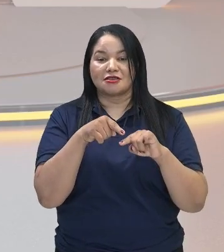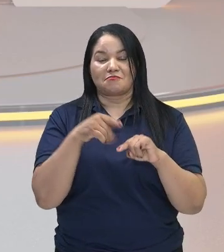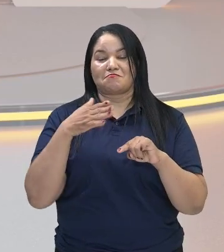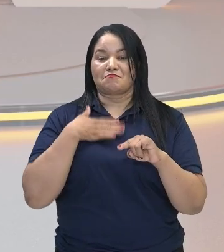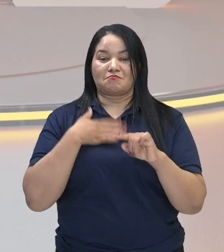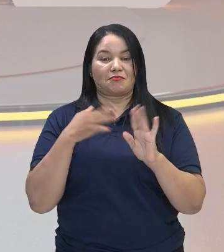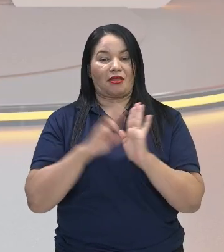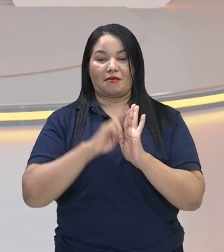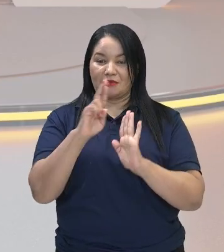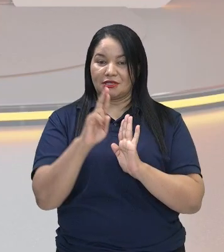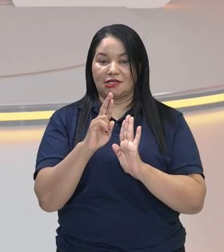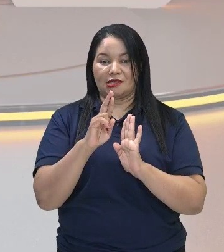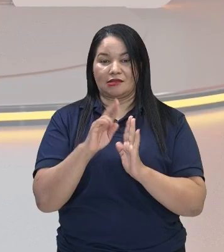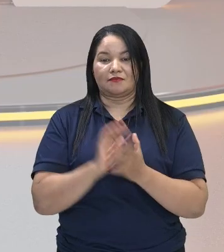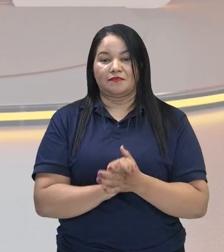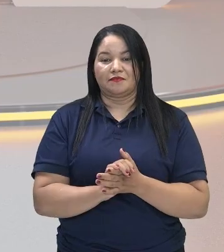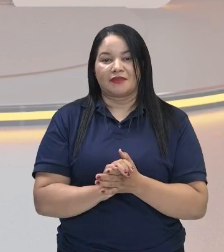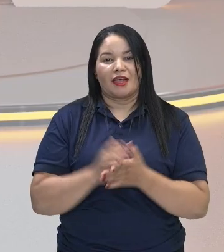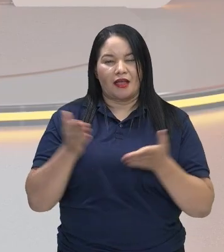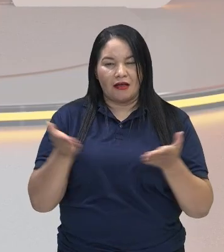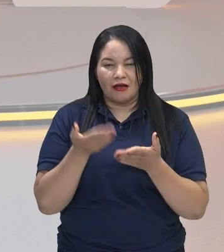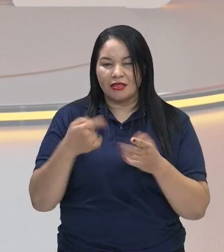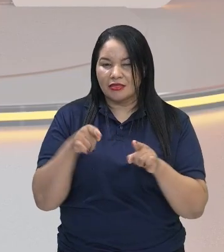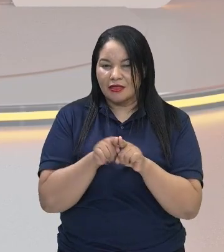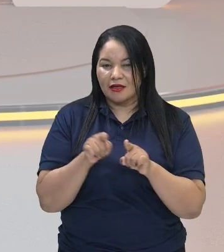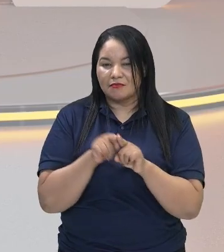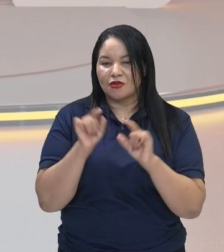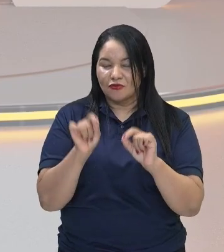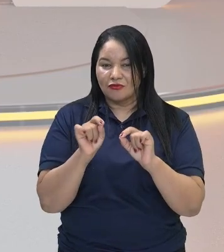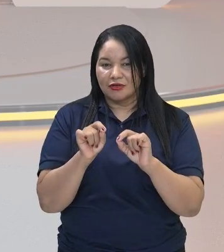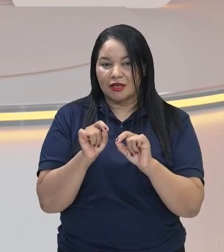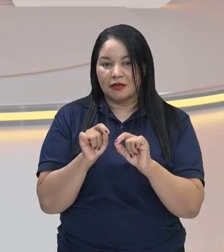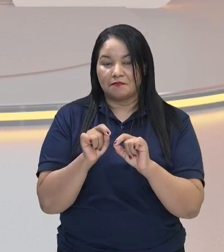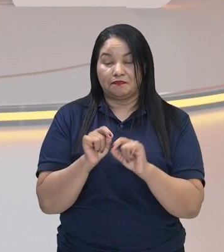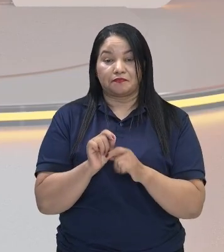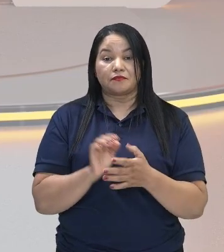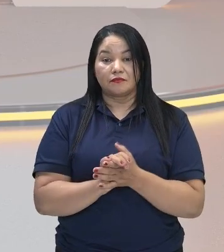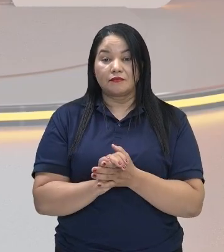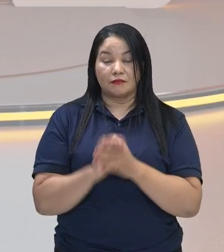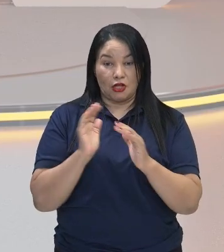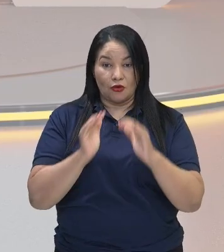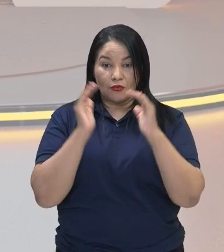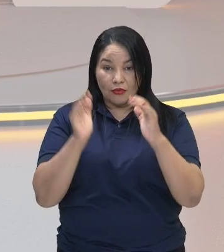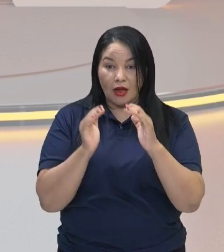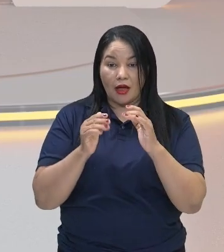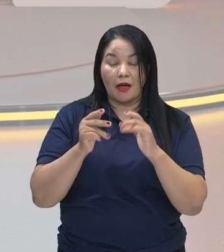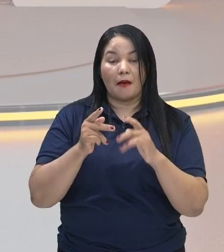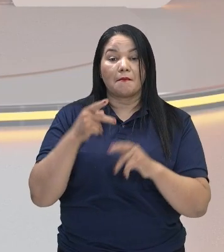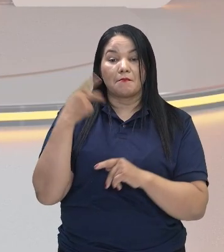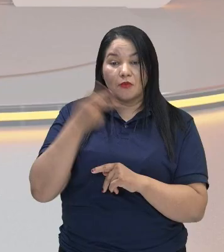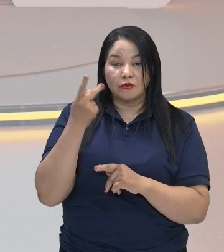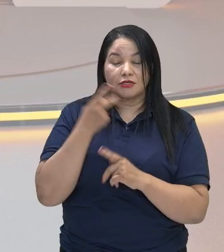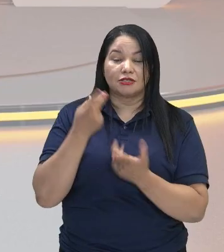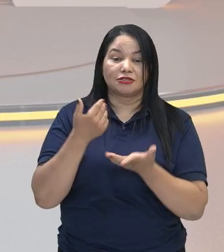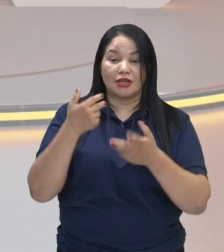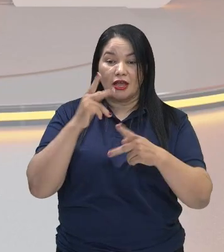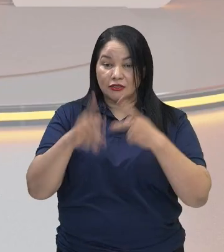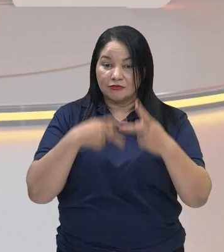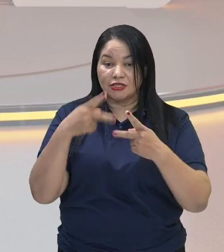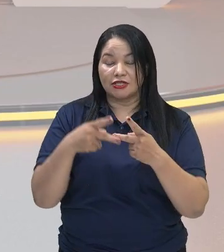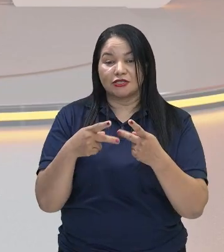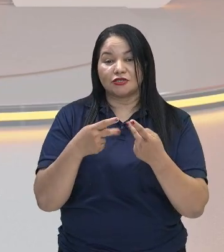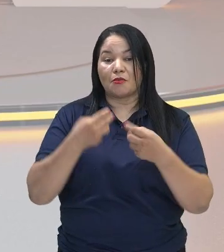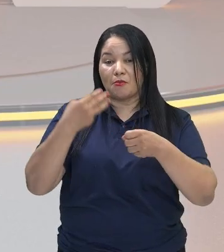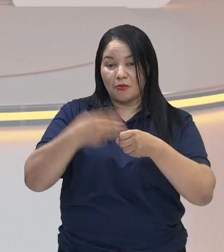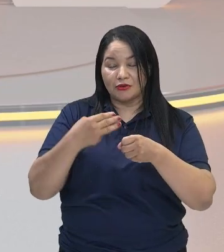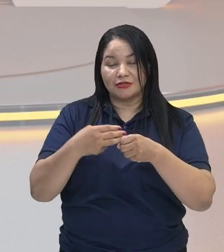representa. E também, gente, chega ao campo das autoridades políticas, administrativas, aí do seu município